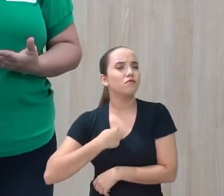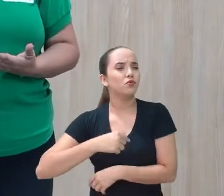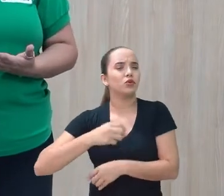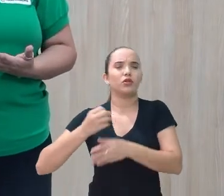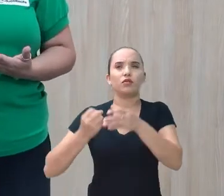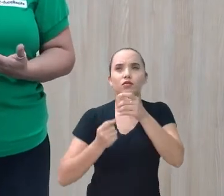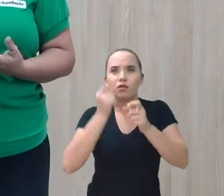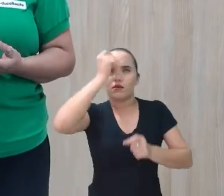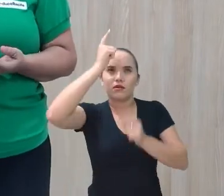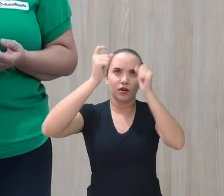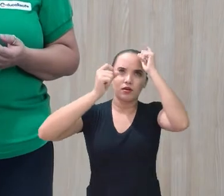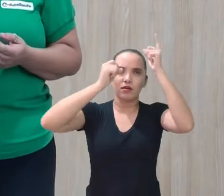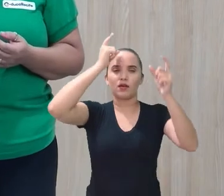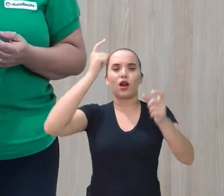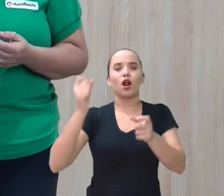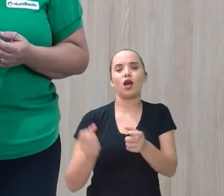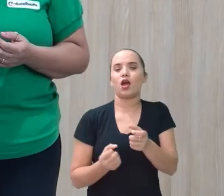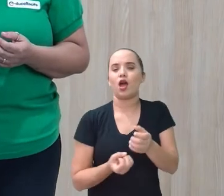criar novos jogos.